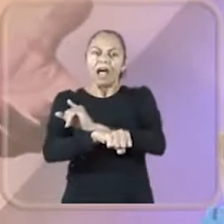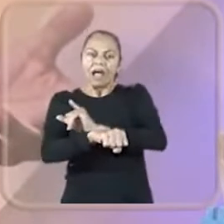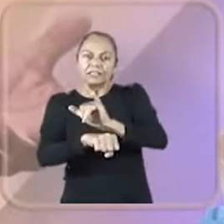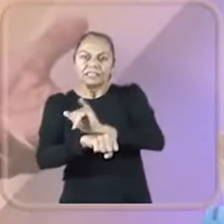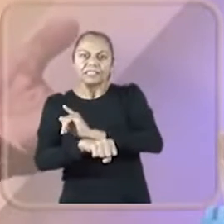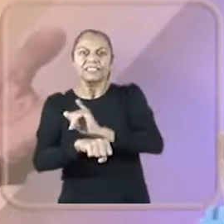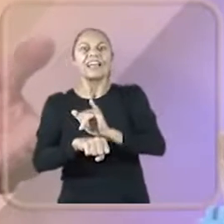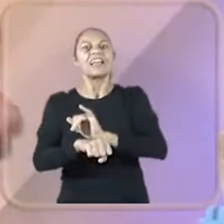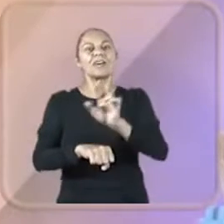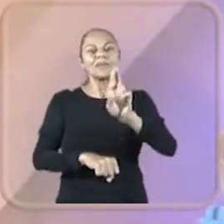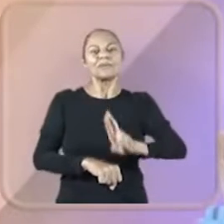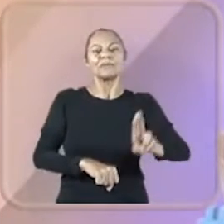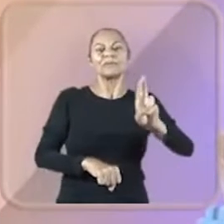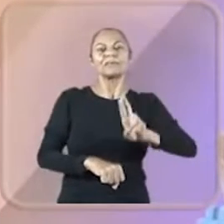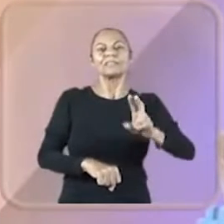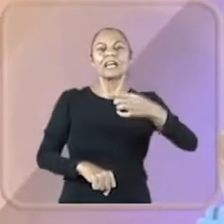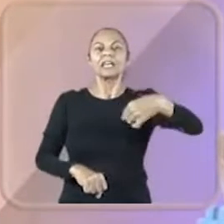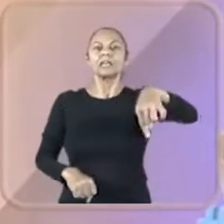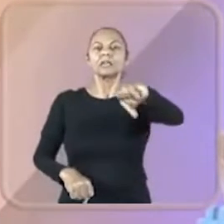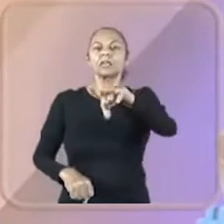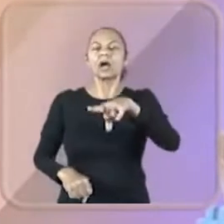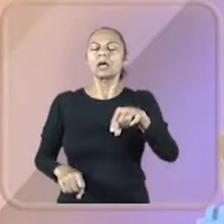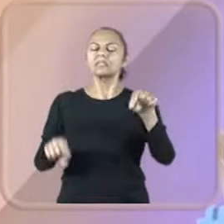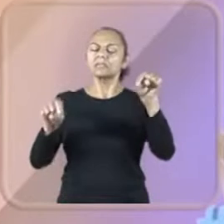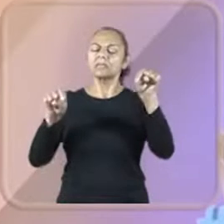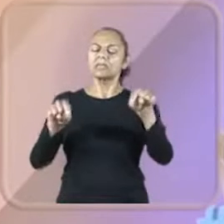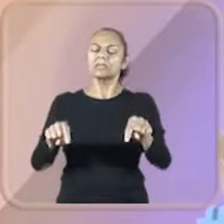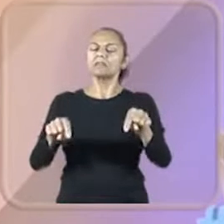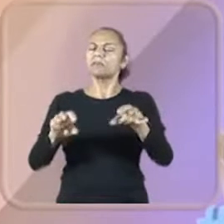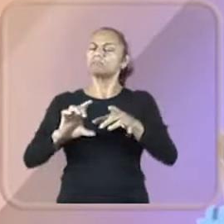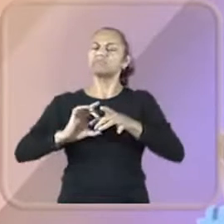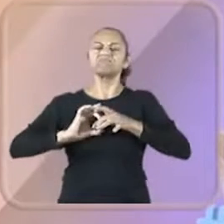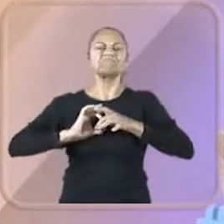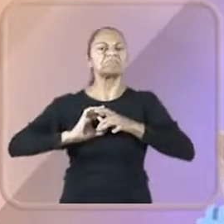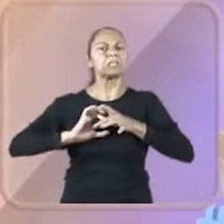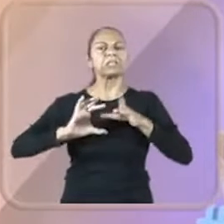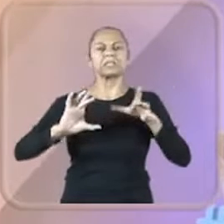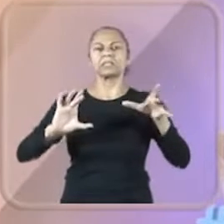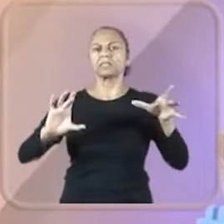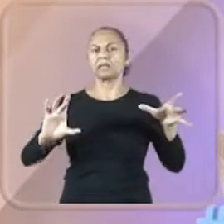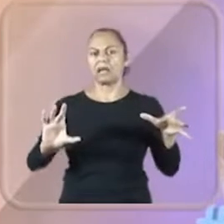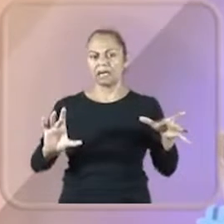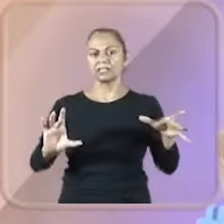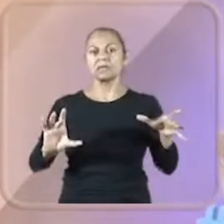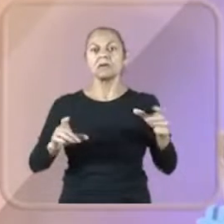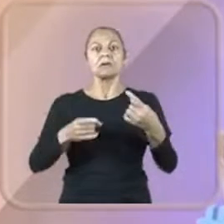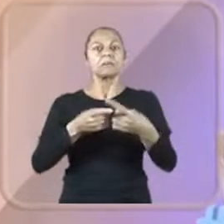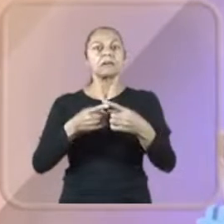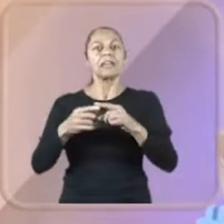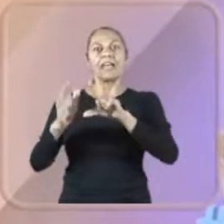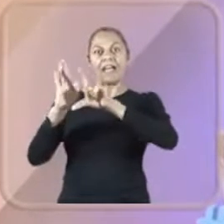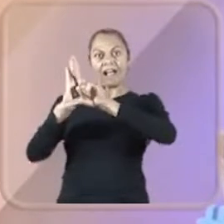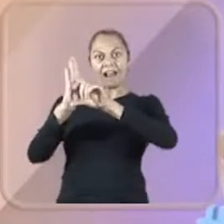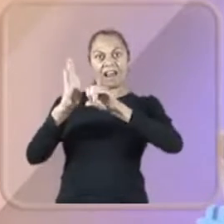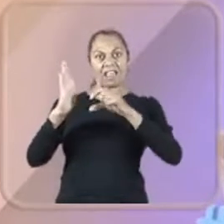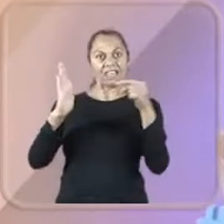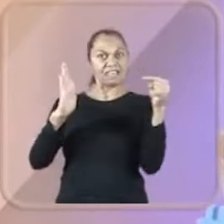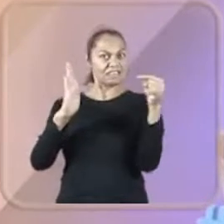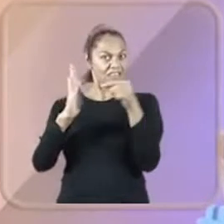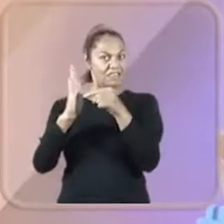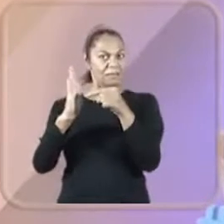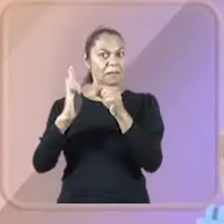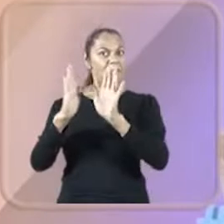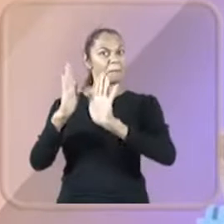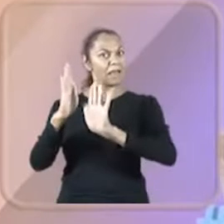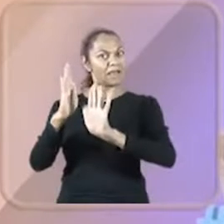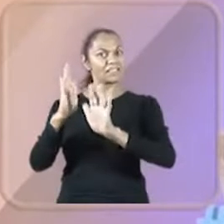vai disponibilizar com muito carinho, né? Eu acho que fala muito isso, né? É uma lei, mas antes da